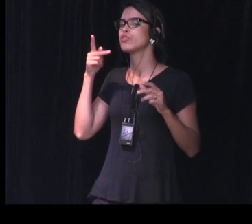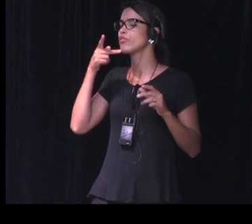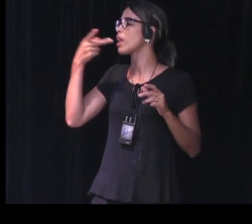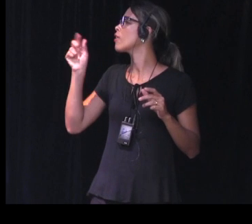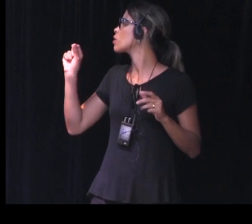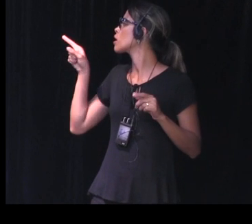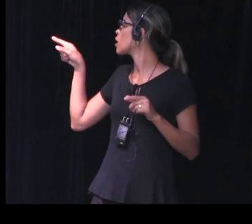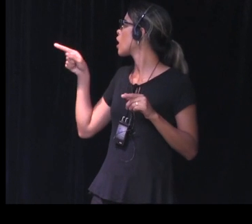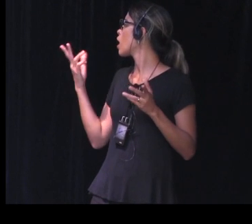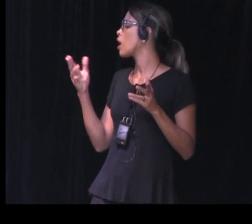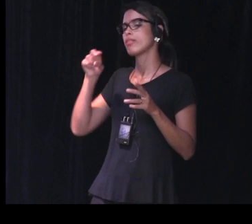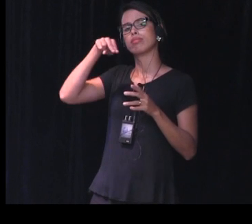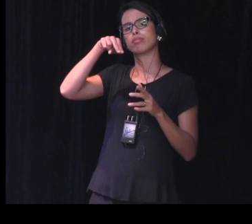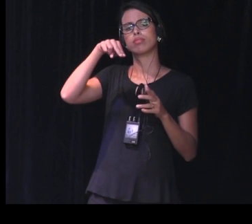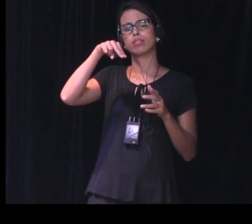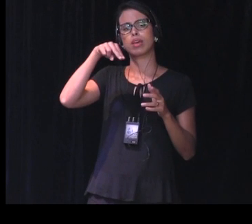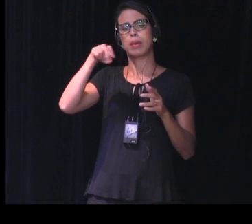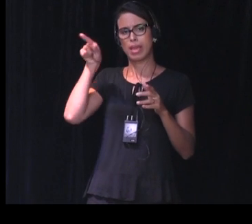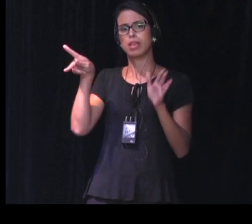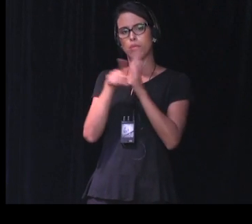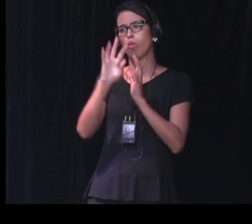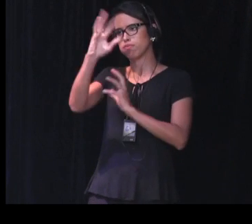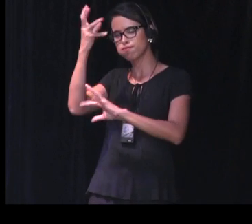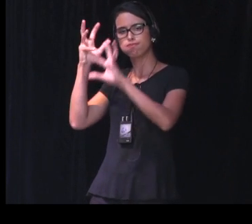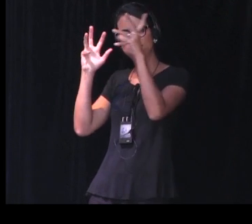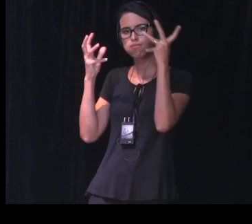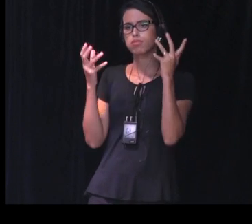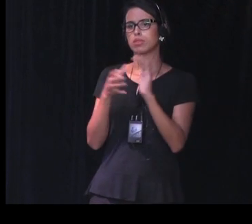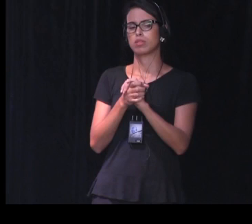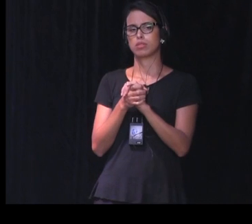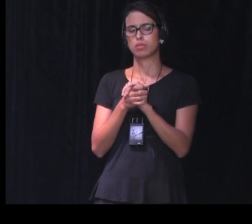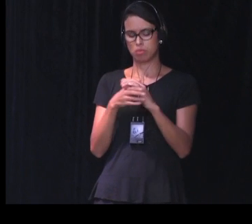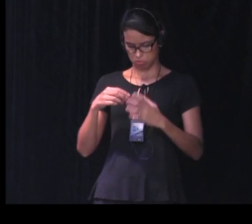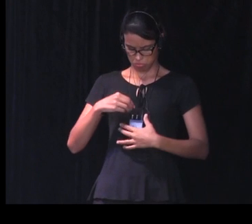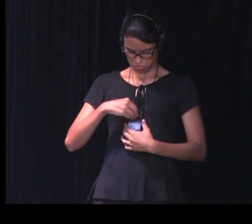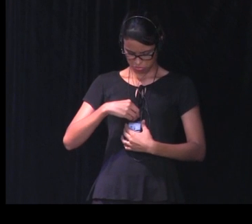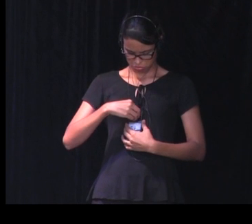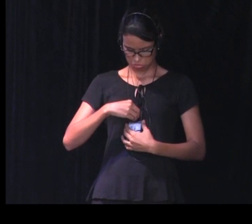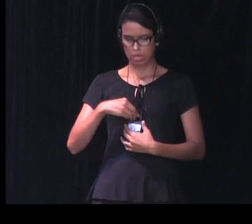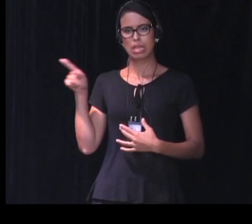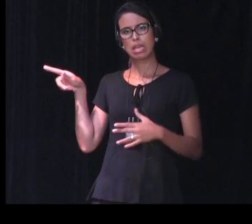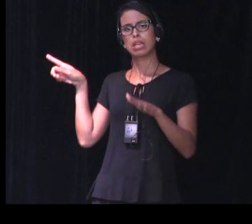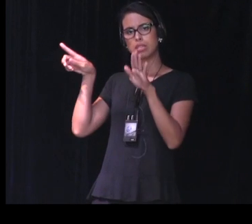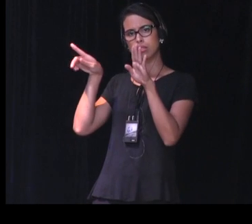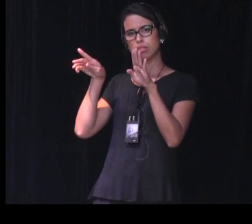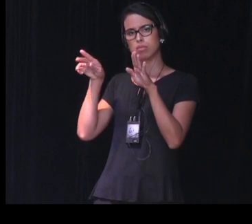Bill se chamava o navio onde vinha Darwin como naturalista e Mander